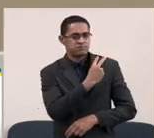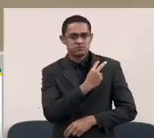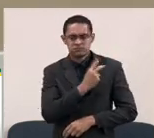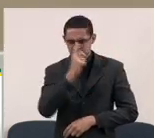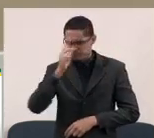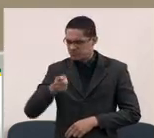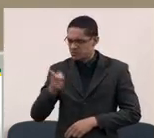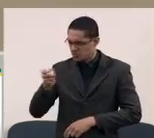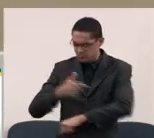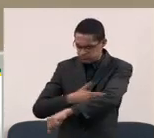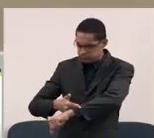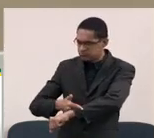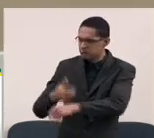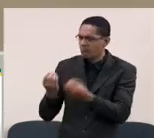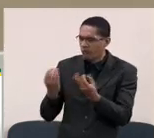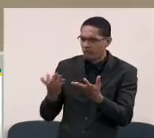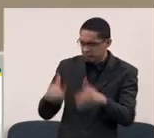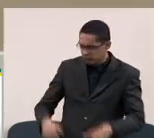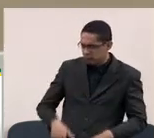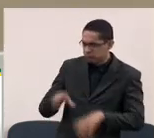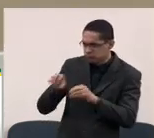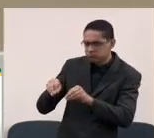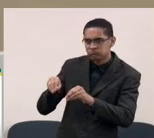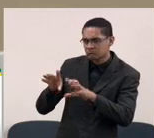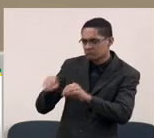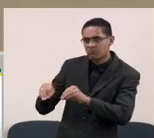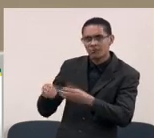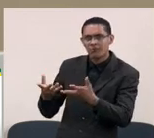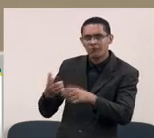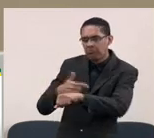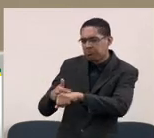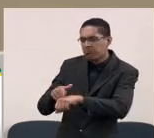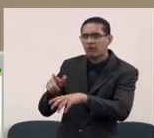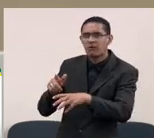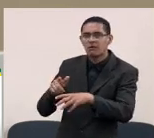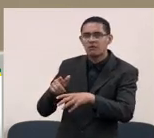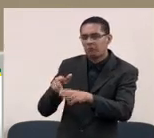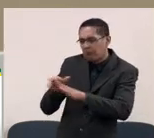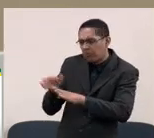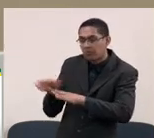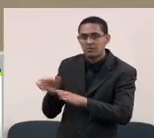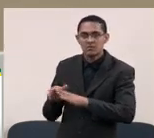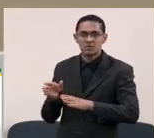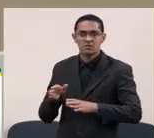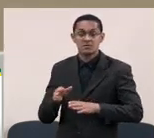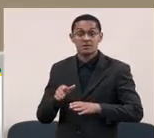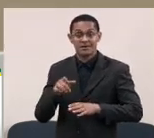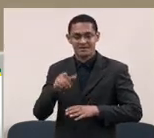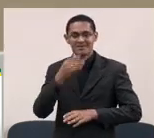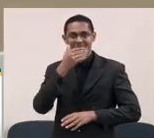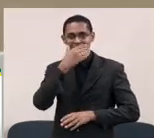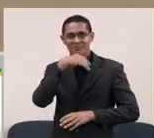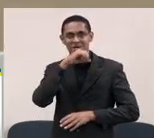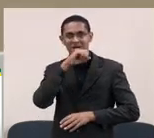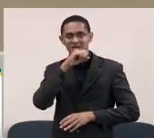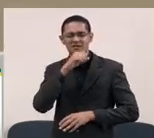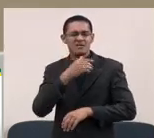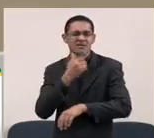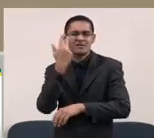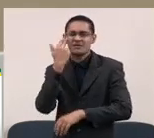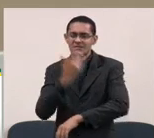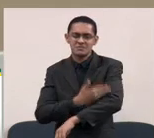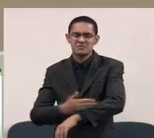não sabe dar educação para o seu filho, você não consegue controlar o seu filho?" O pai, que já estava acostumado com essas